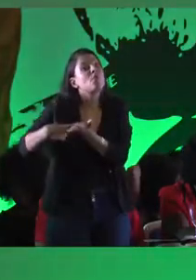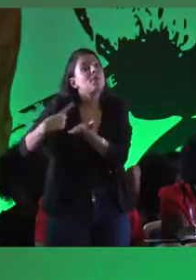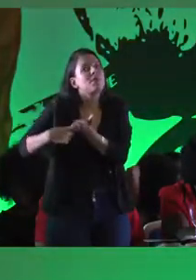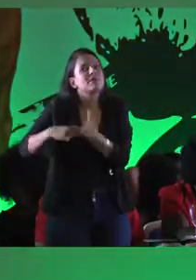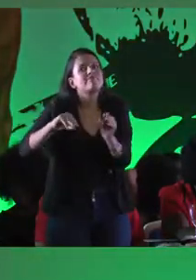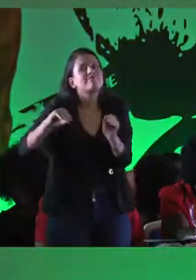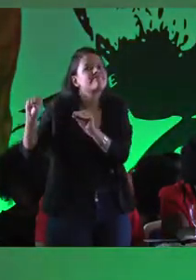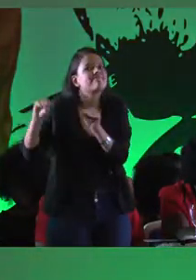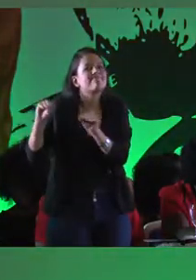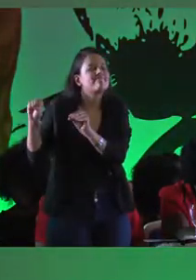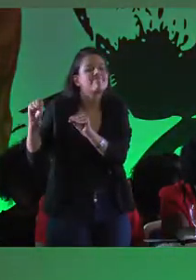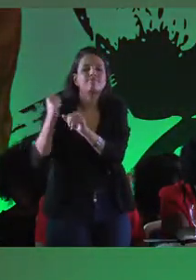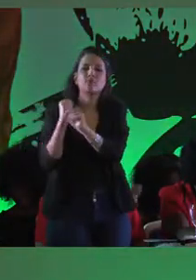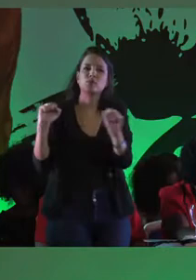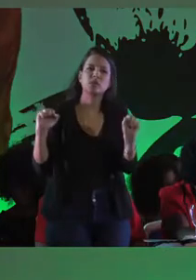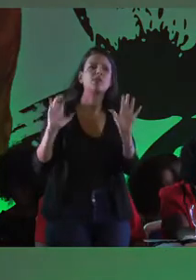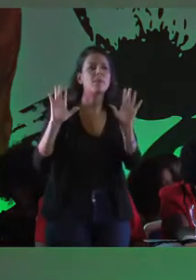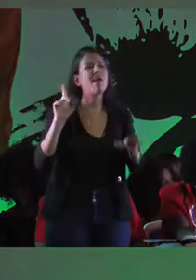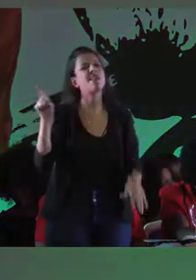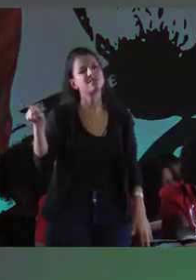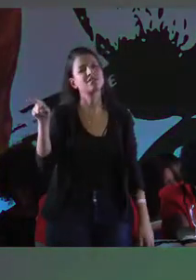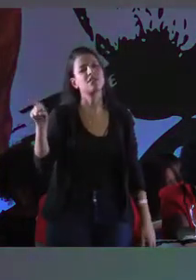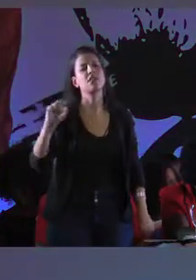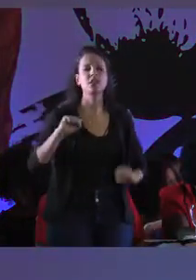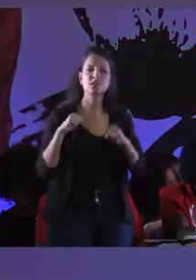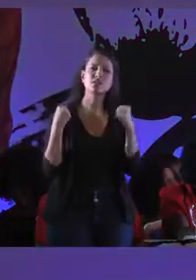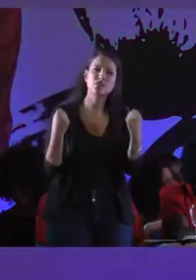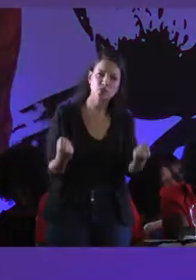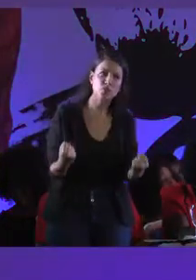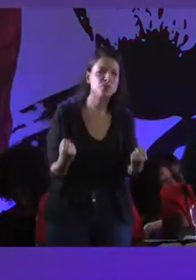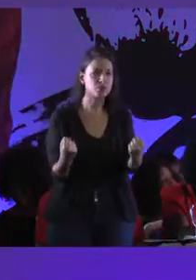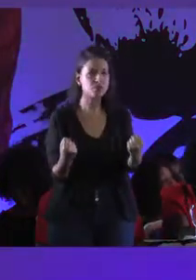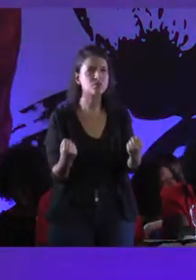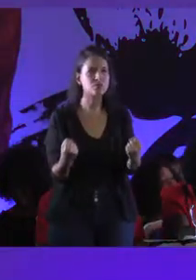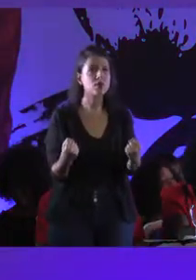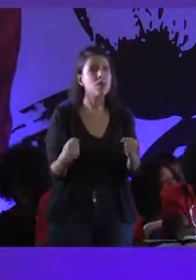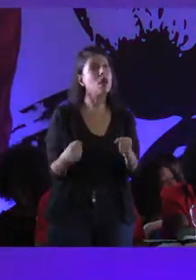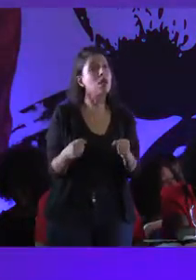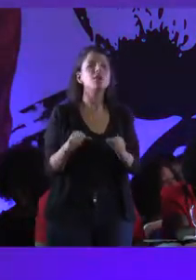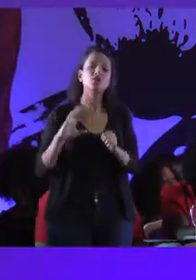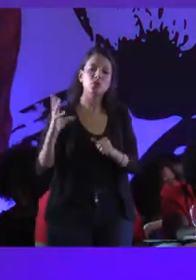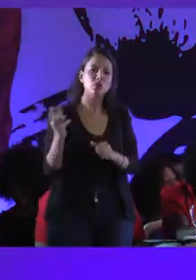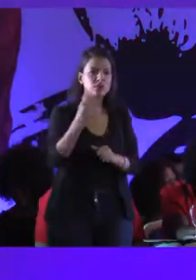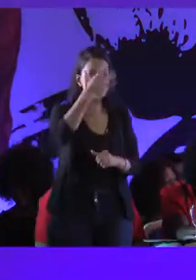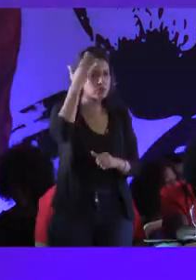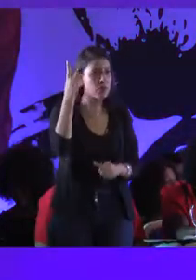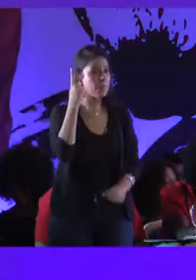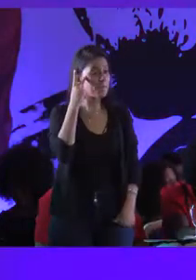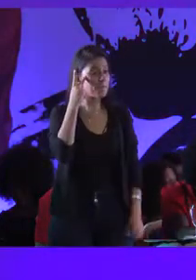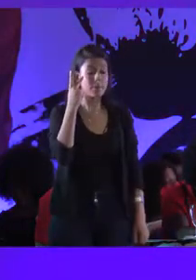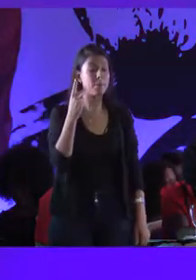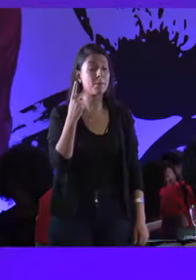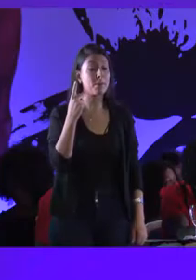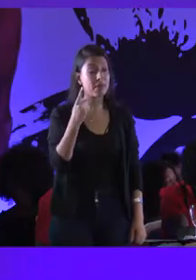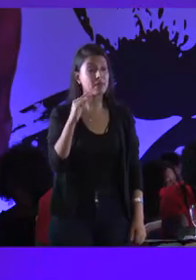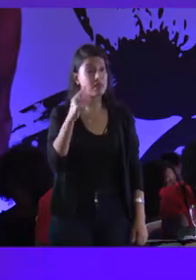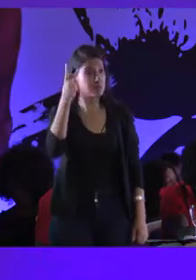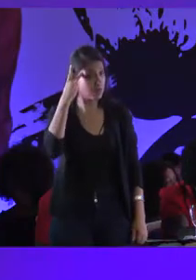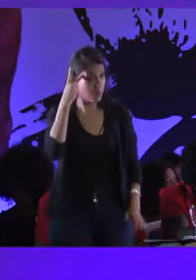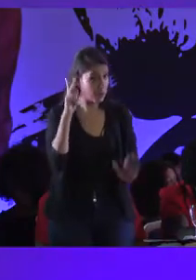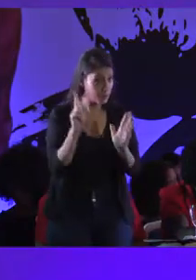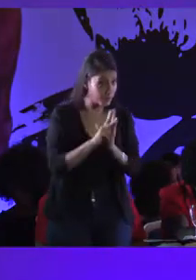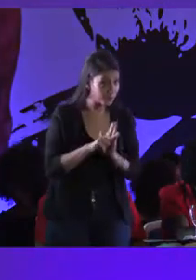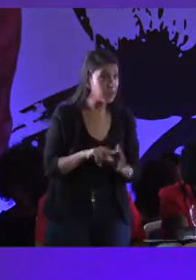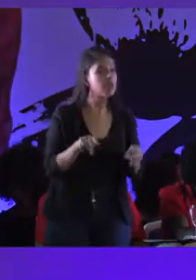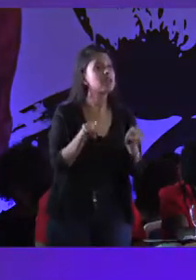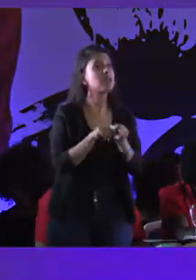mudar, mas sei do esforço do Marinho e de toda a direção do PT de São Paulo. E, em nome do companheiro Emídio, que